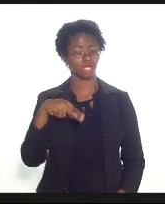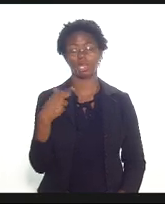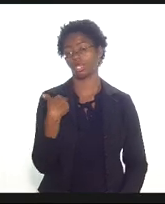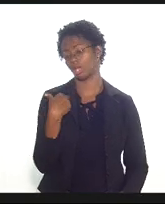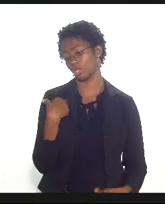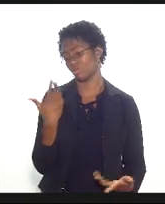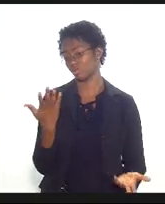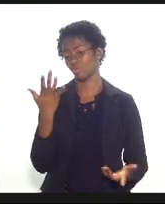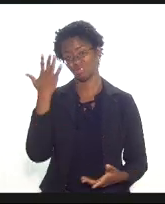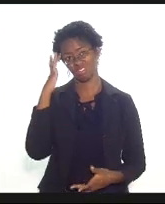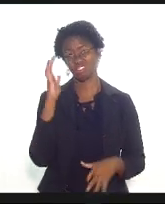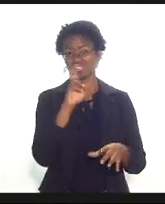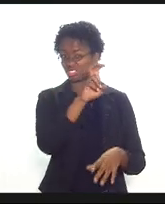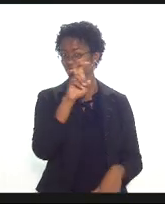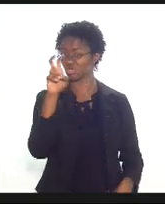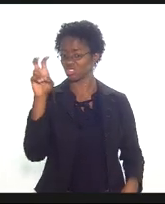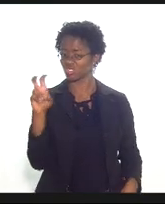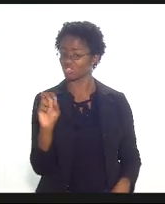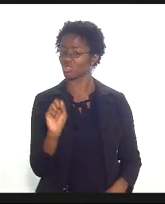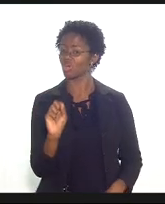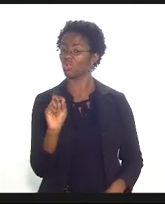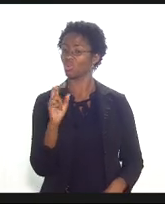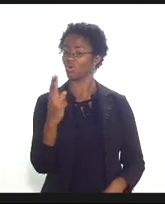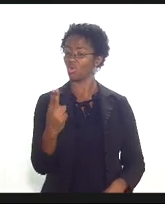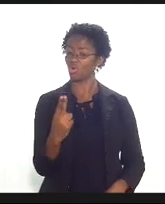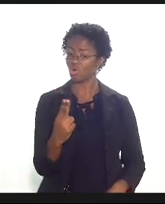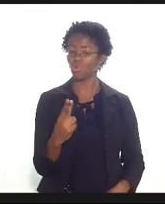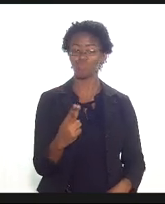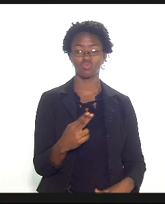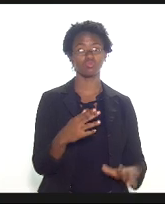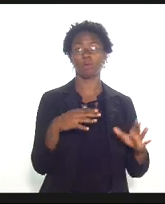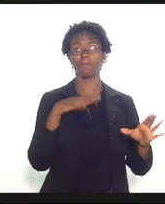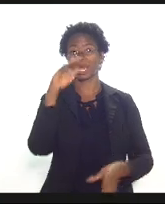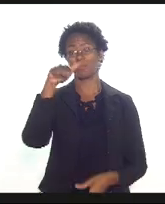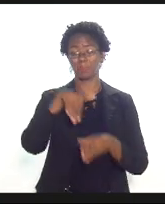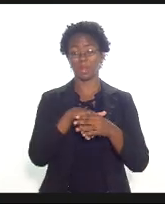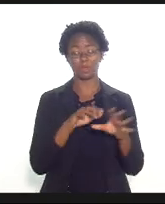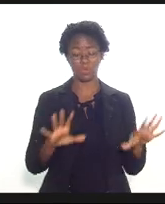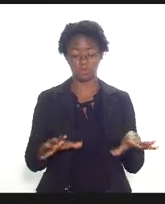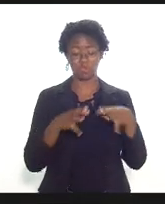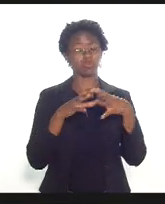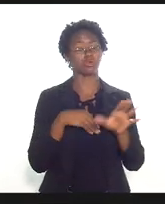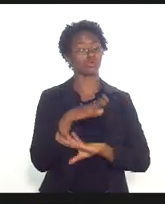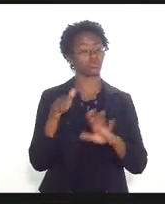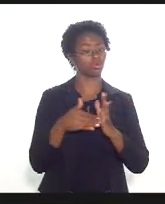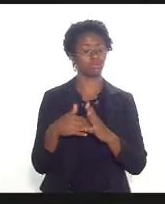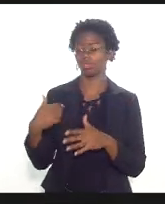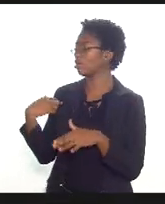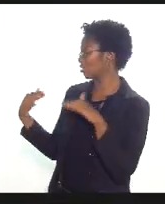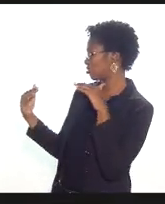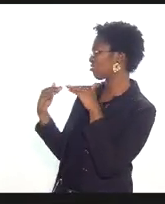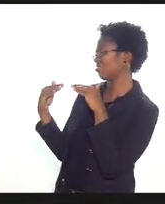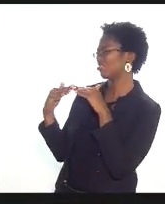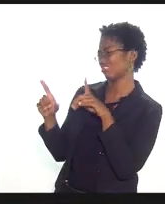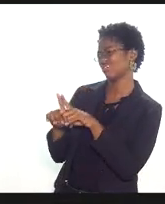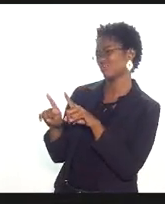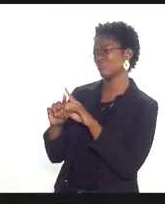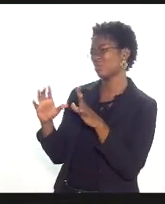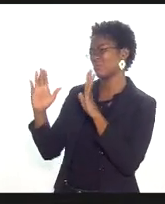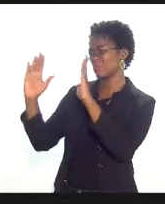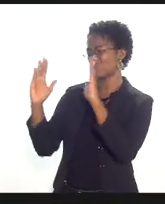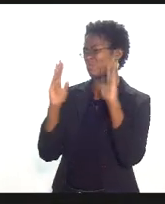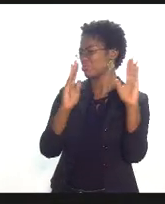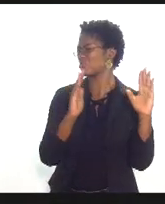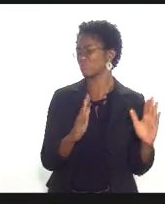muito, 5 e 5. Se não, fazer igual o parlamento, votar tudo num pacote só. E a gente concordo precisa também, votar em bloco, a gente vai acompanhando